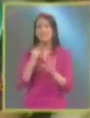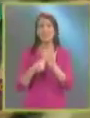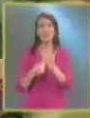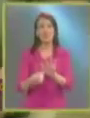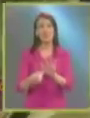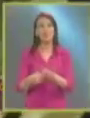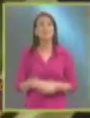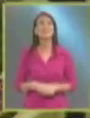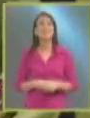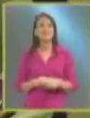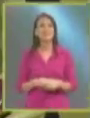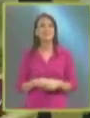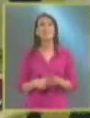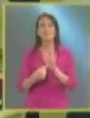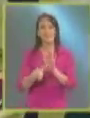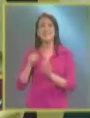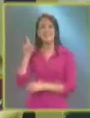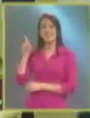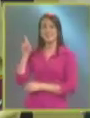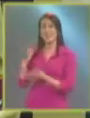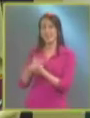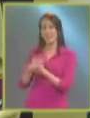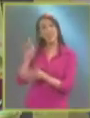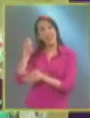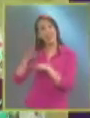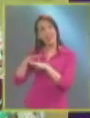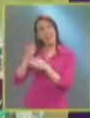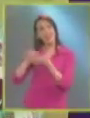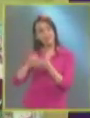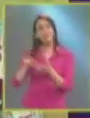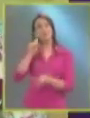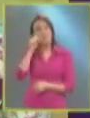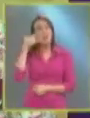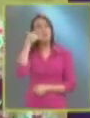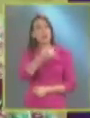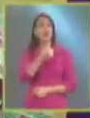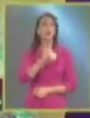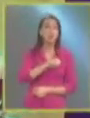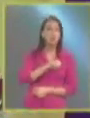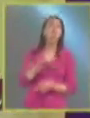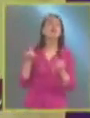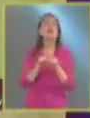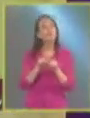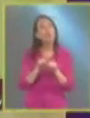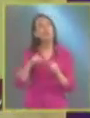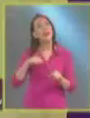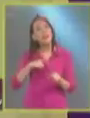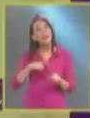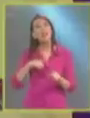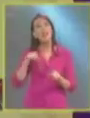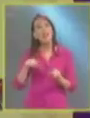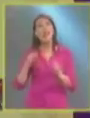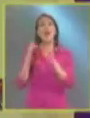Ah, não. Estamos mostrando, tá? Tava tudo na mãozinha dela. E olha, aí é pelo telefone 3209-0021. Nós temos os nossos